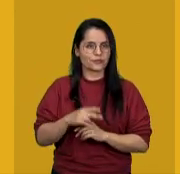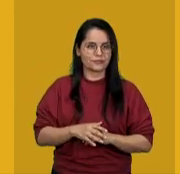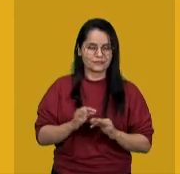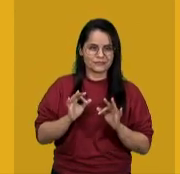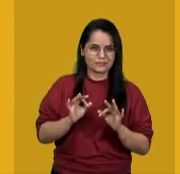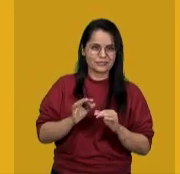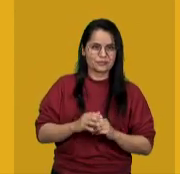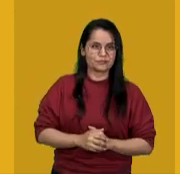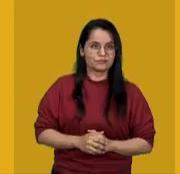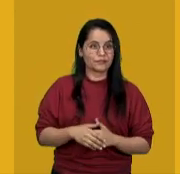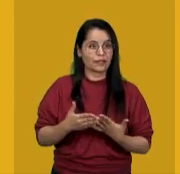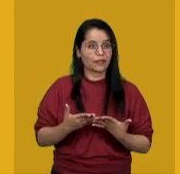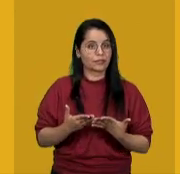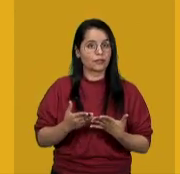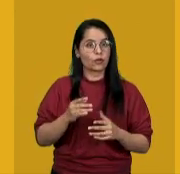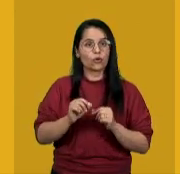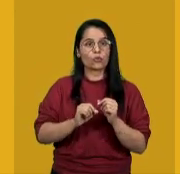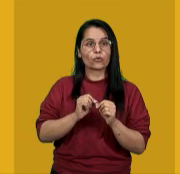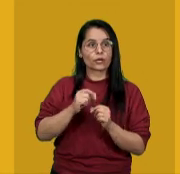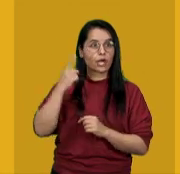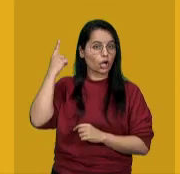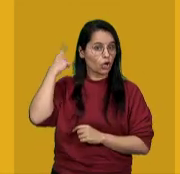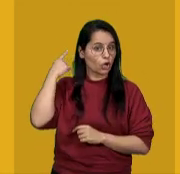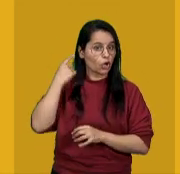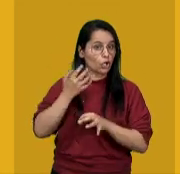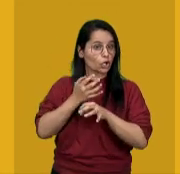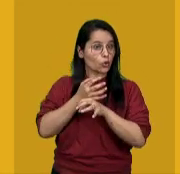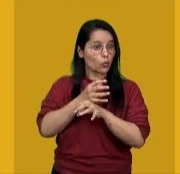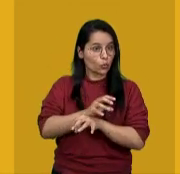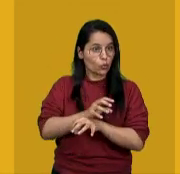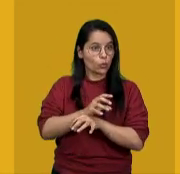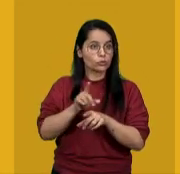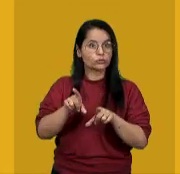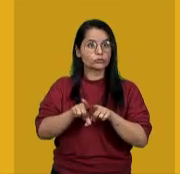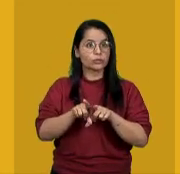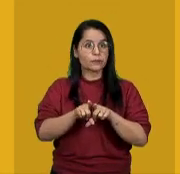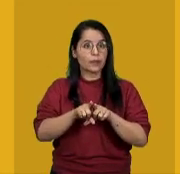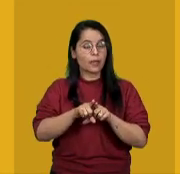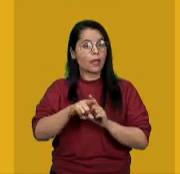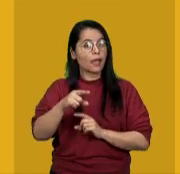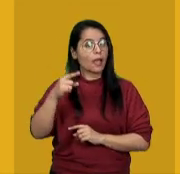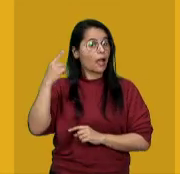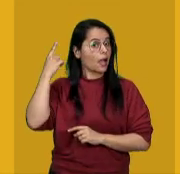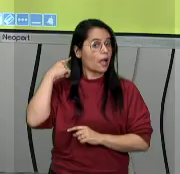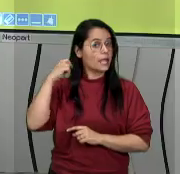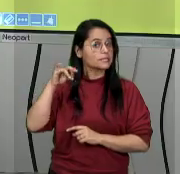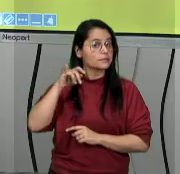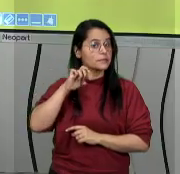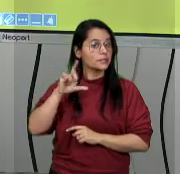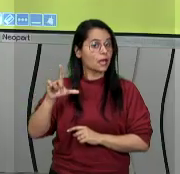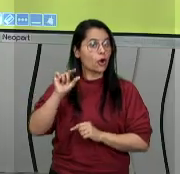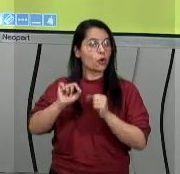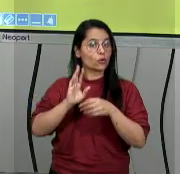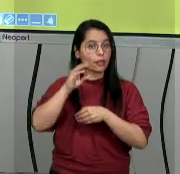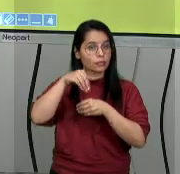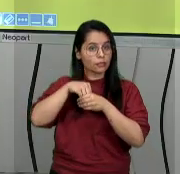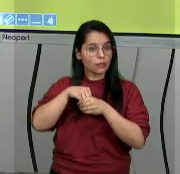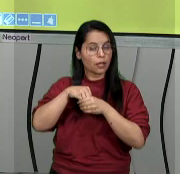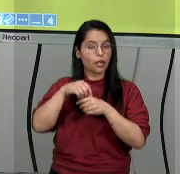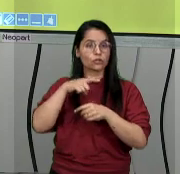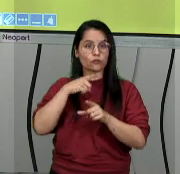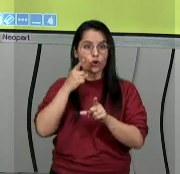certo? Então, a coluna vertebral é a parte óssea e a medula espinhal é a parte aonde